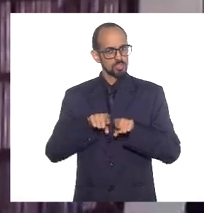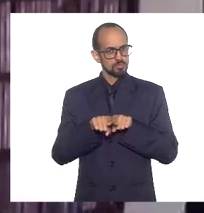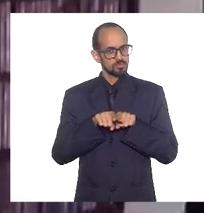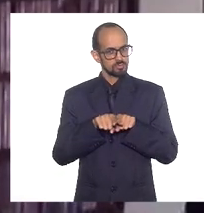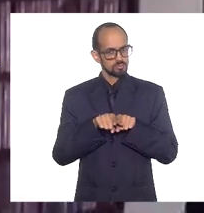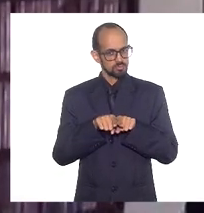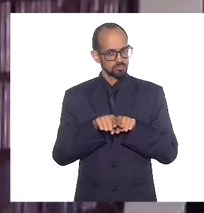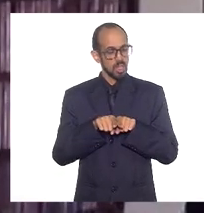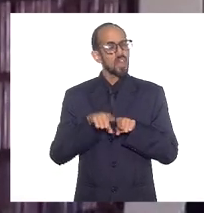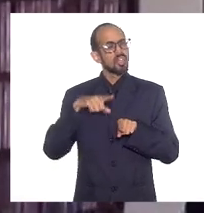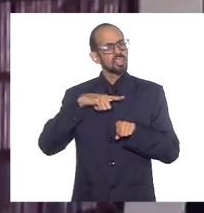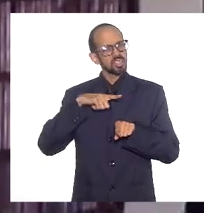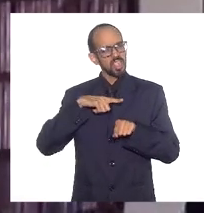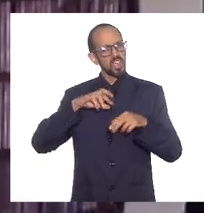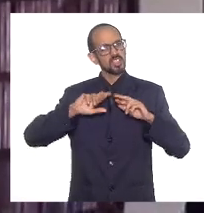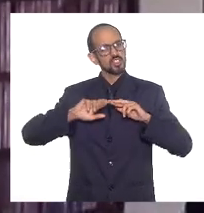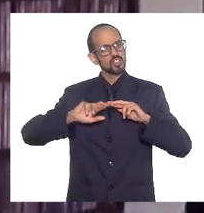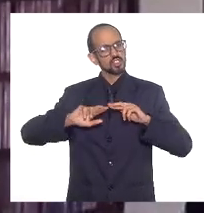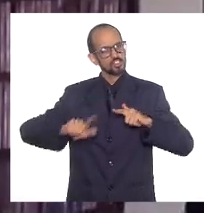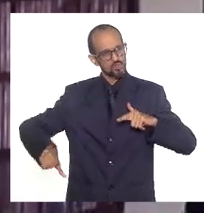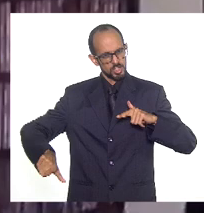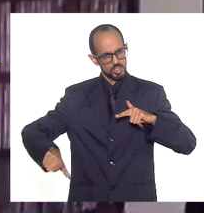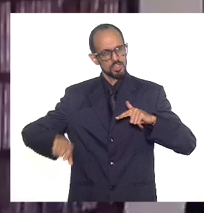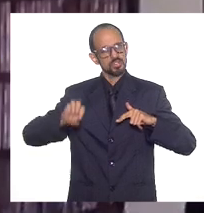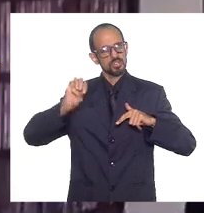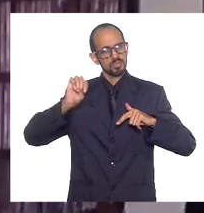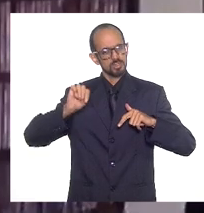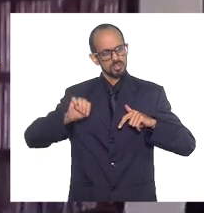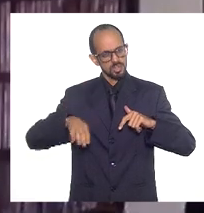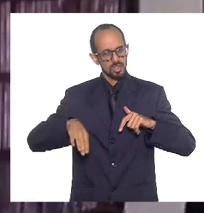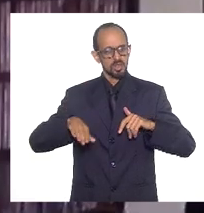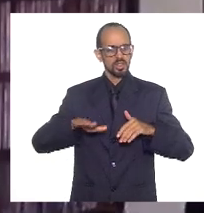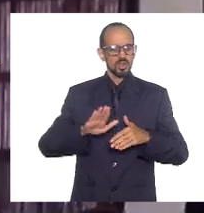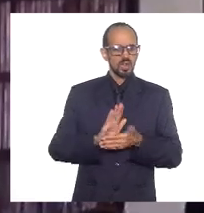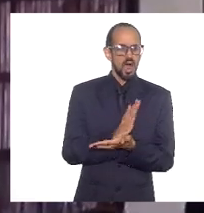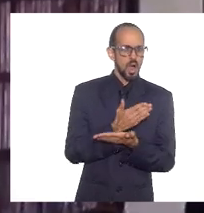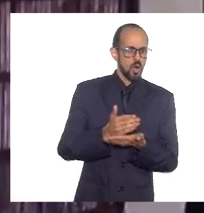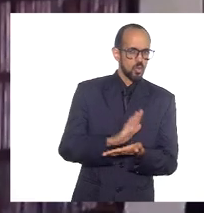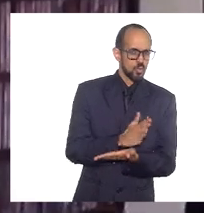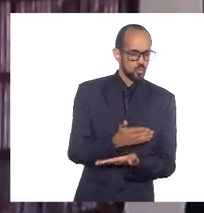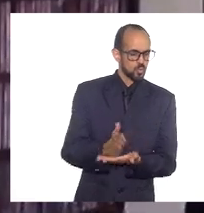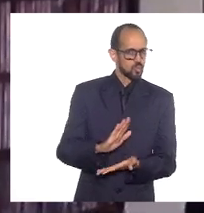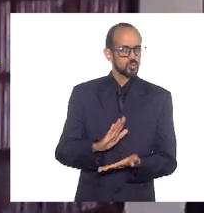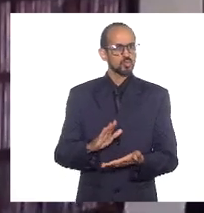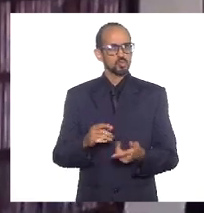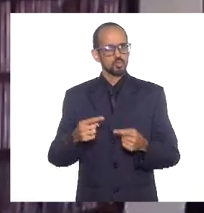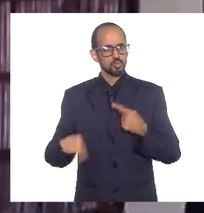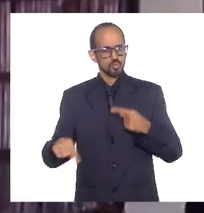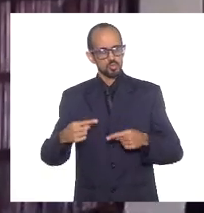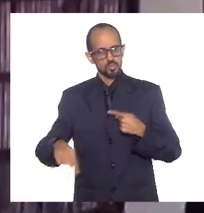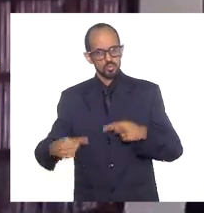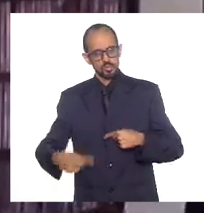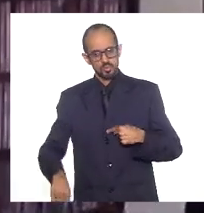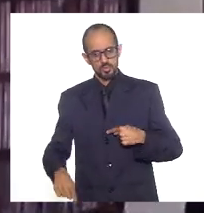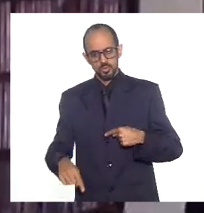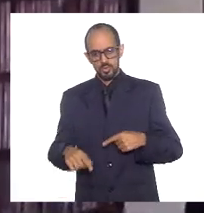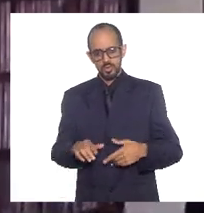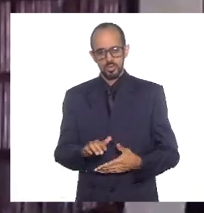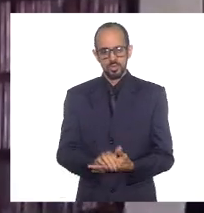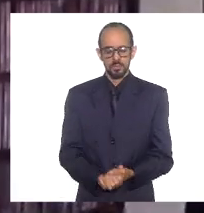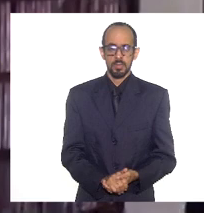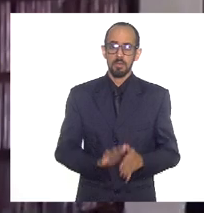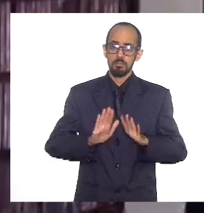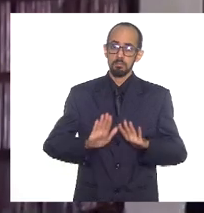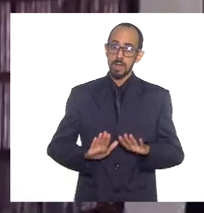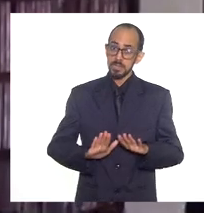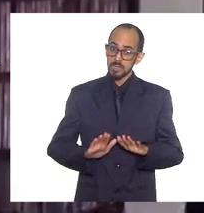as divergências se explicitam. Aqui e acolá um desvio, mas de tão